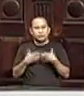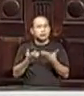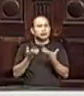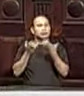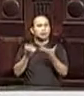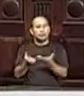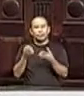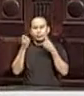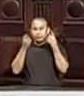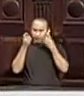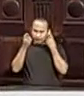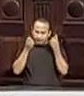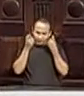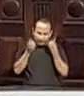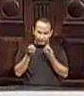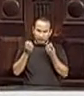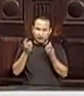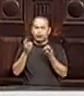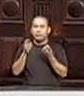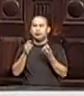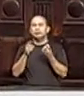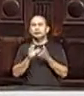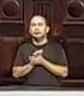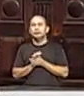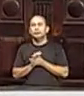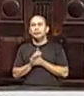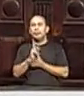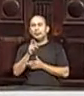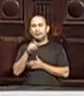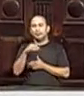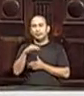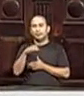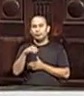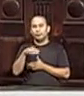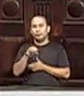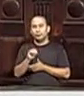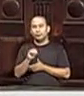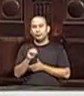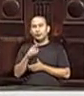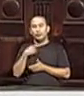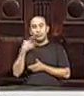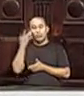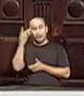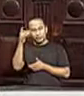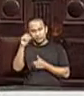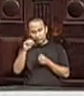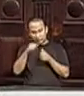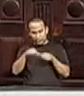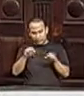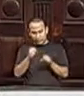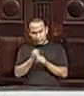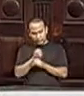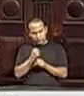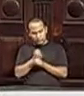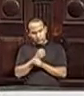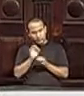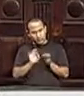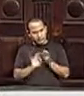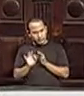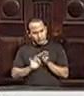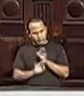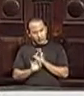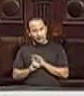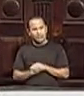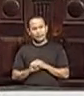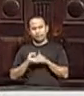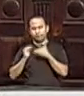interessadas e preocupadas com a proteção do patrimônio. Acho que essa instalação pioneira da Frente de Defesa e